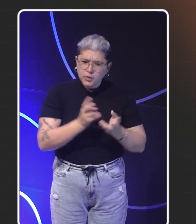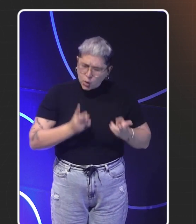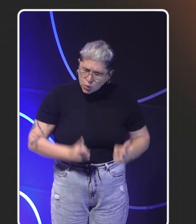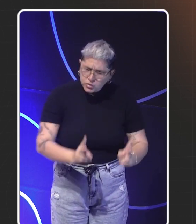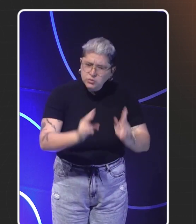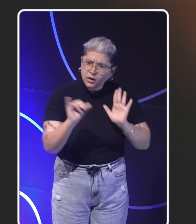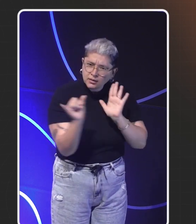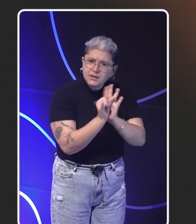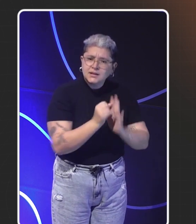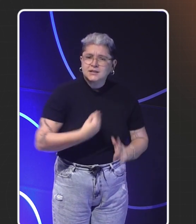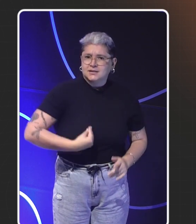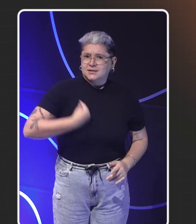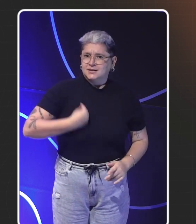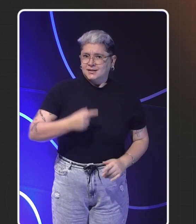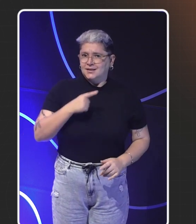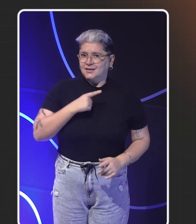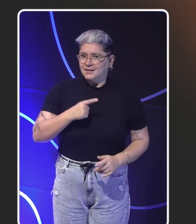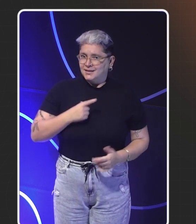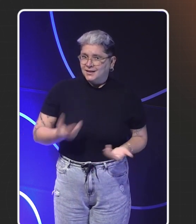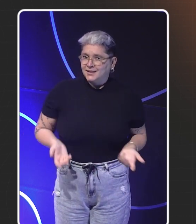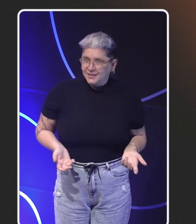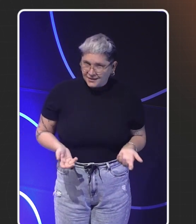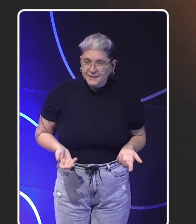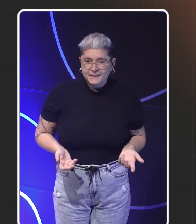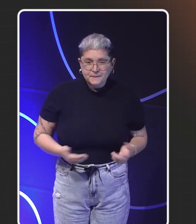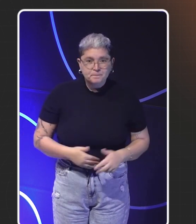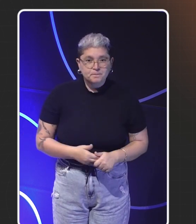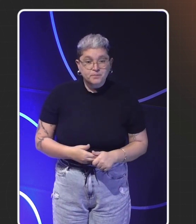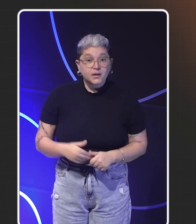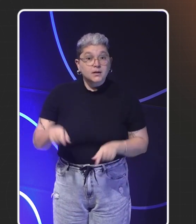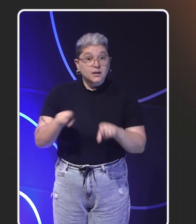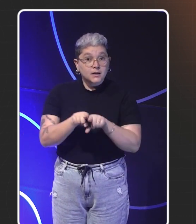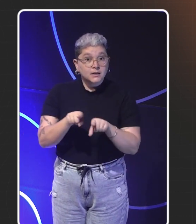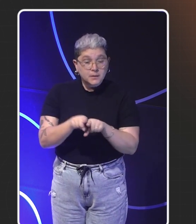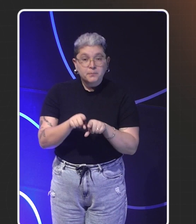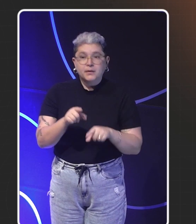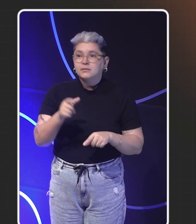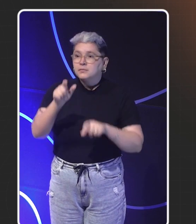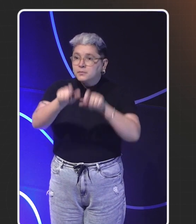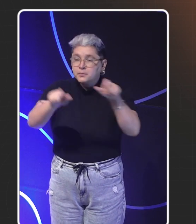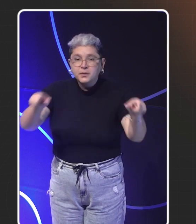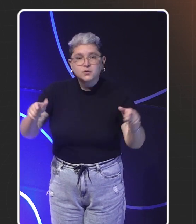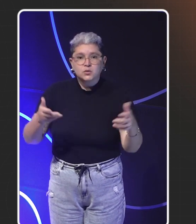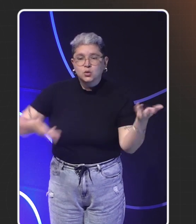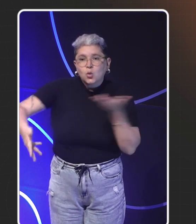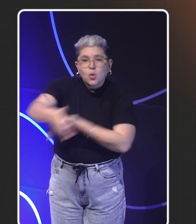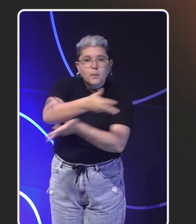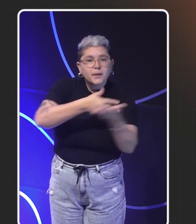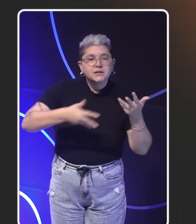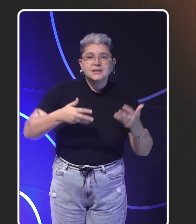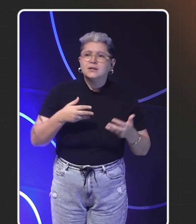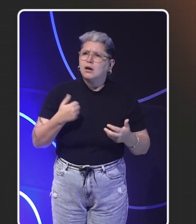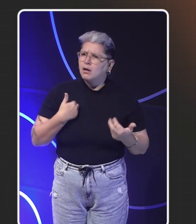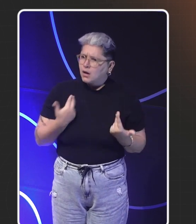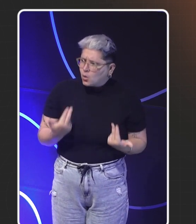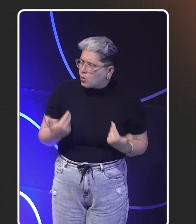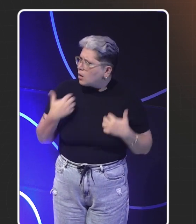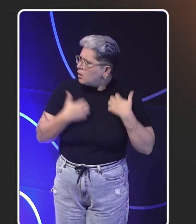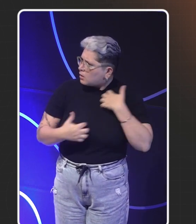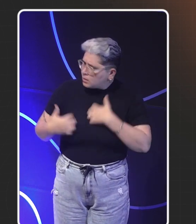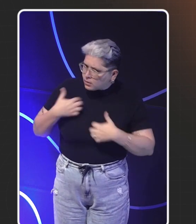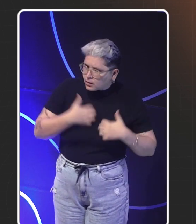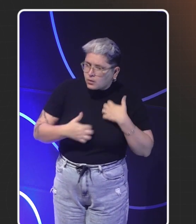nossa essência. E eu recebi várias mensagens de pessoas tentando me ajudar a abrir, de pessoas compartilhando essa inquietação. E eu acho que isso é